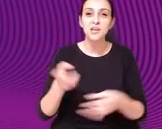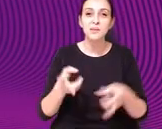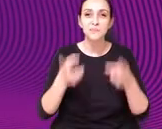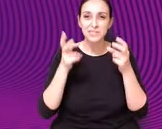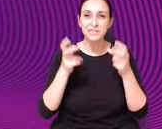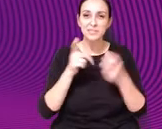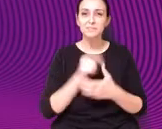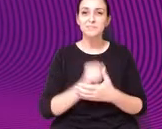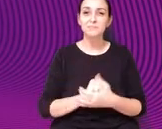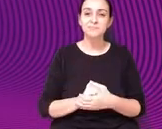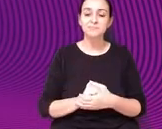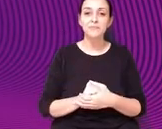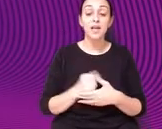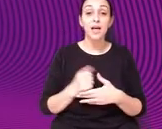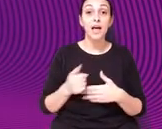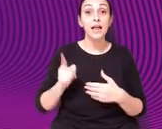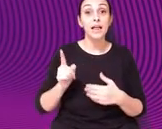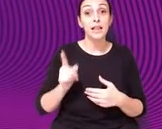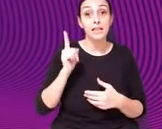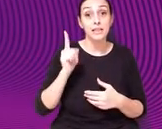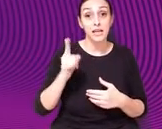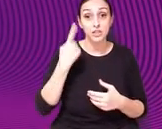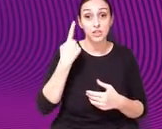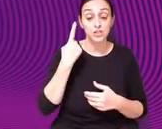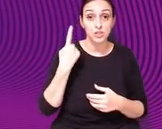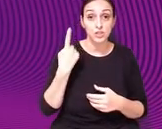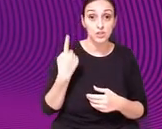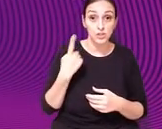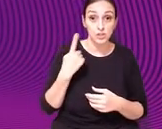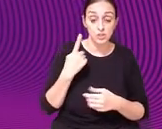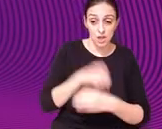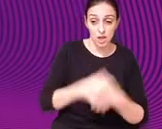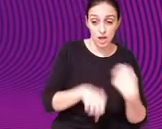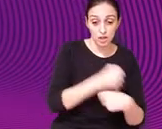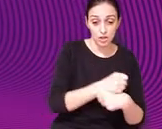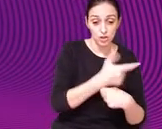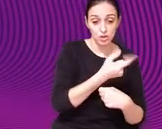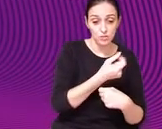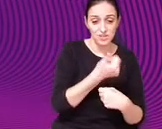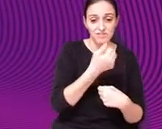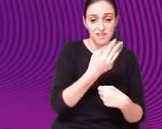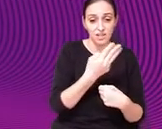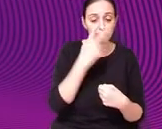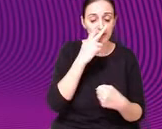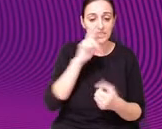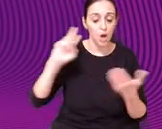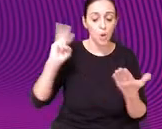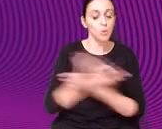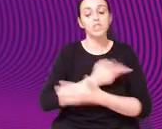a partir desta data de 2013, algo começa a acontecer nesse coração.